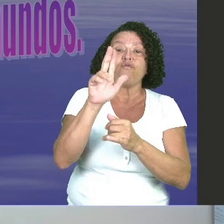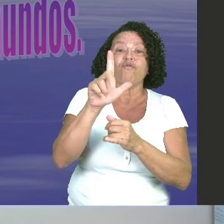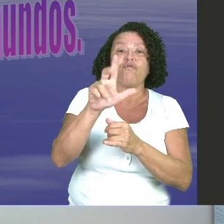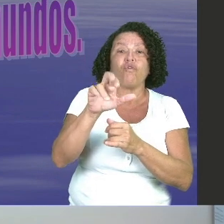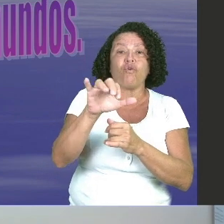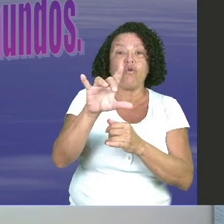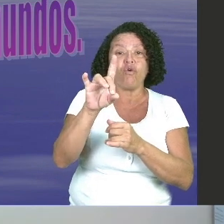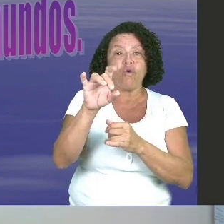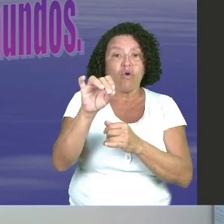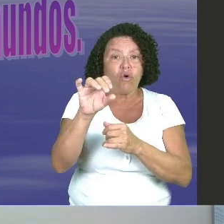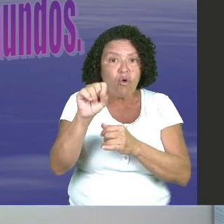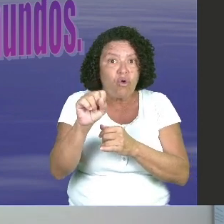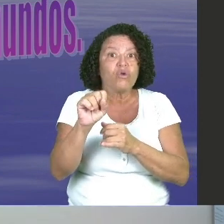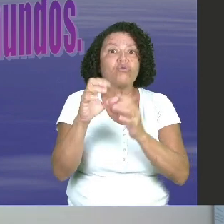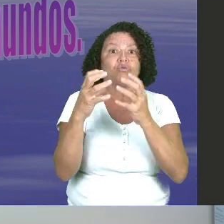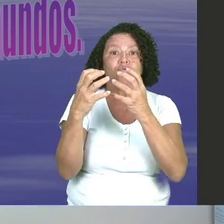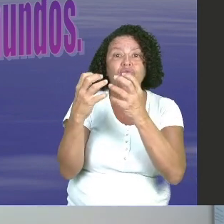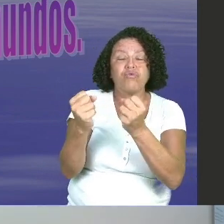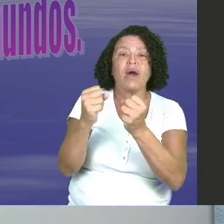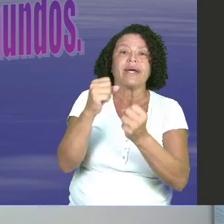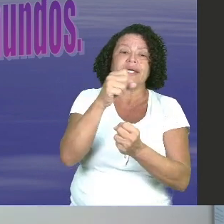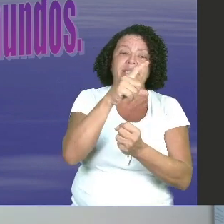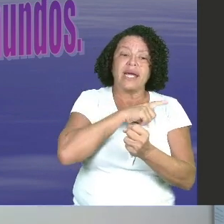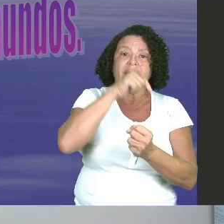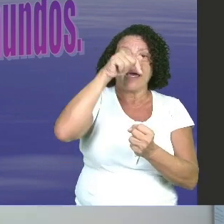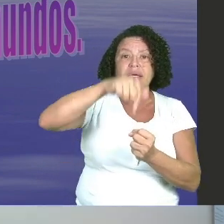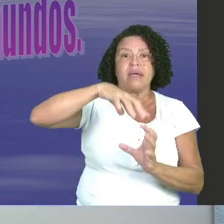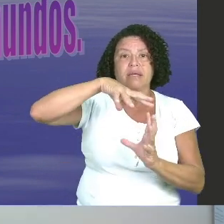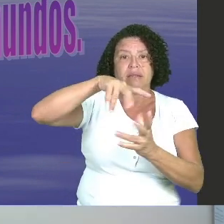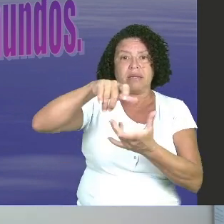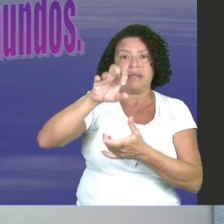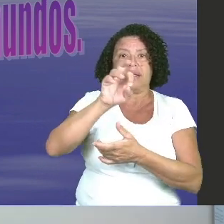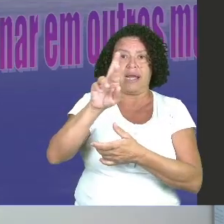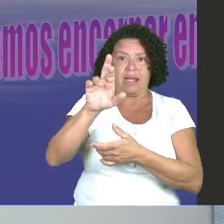menos eterizados que os que tem na Terra.